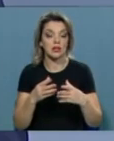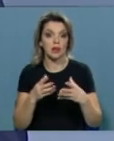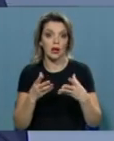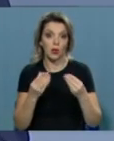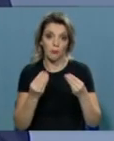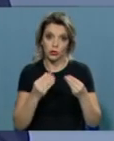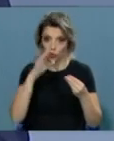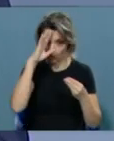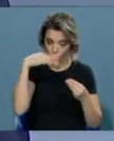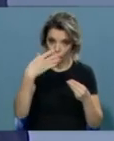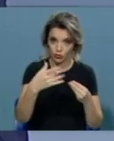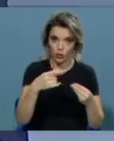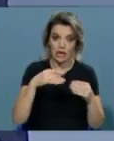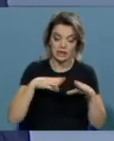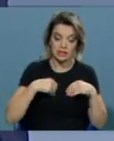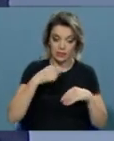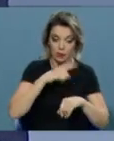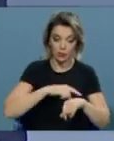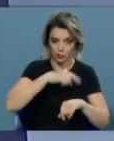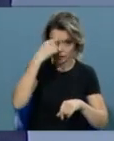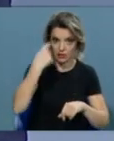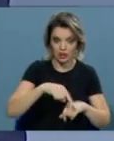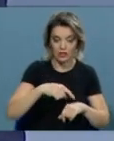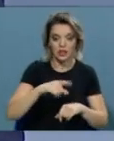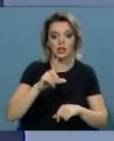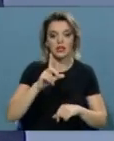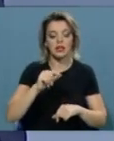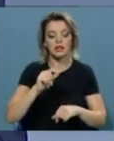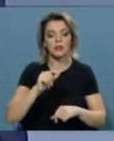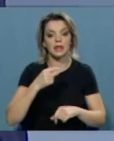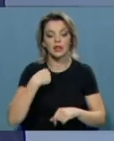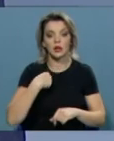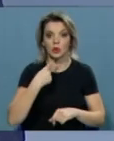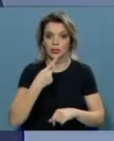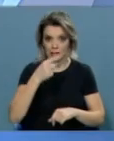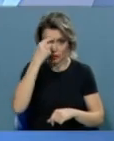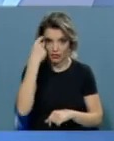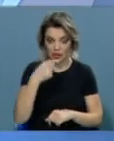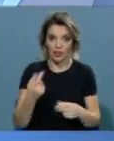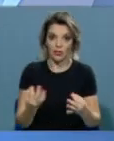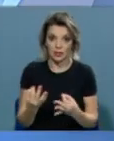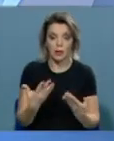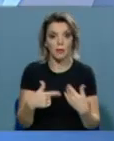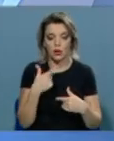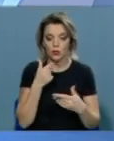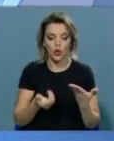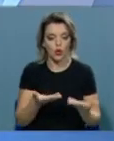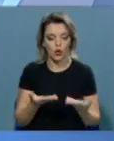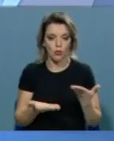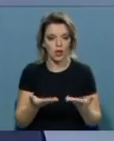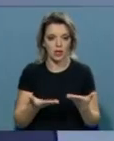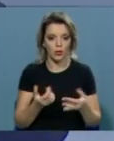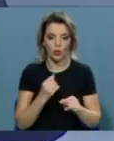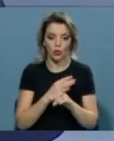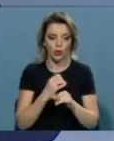o pai se vocês temos difíceis mas atenção que tem difícil também permite o que dia o seu tempo difíceis mas não podemos compará-los com